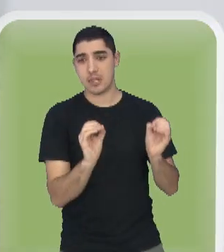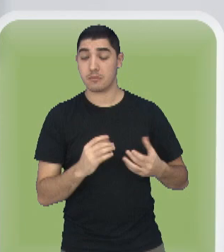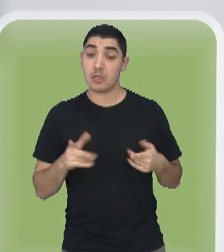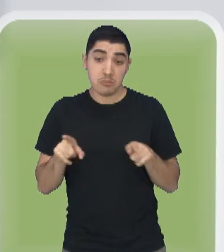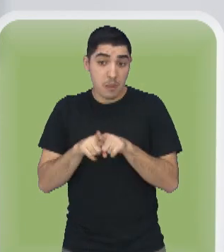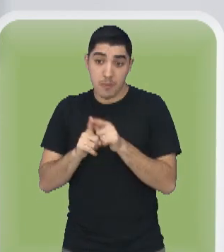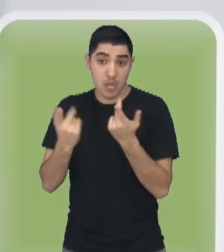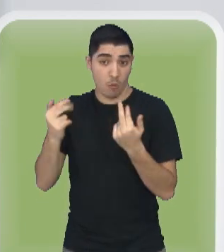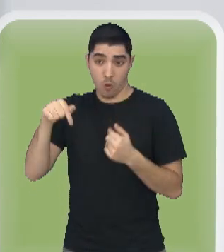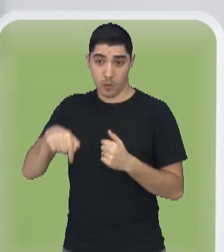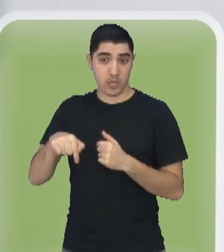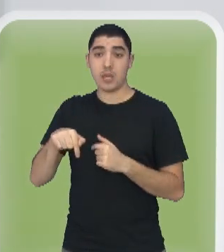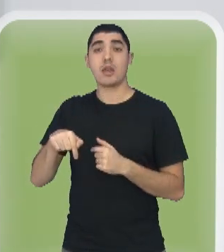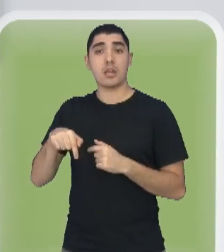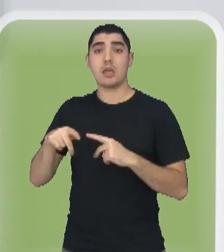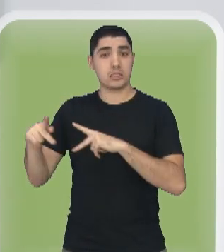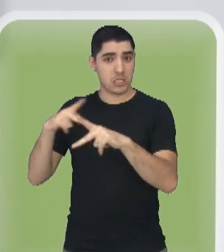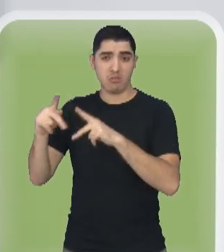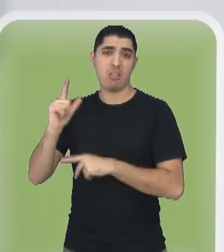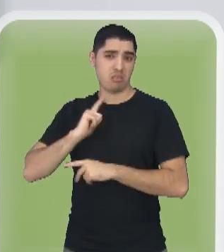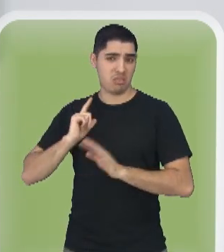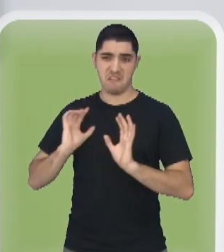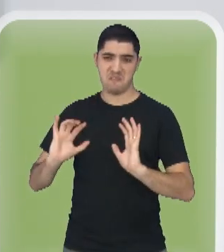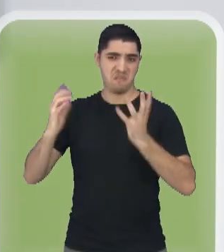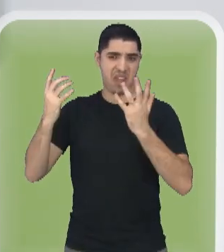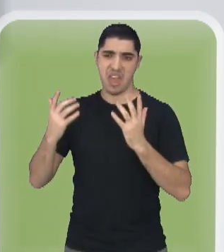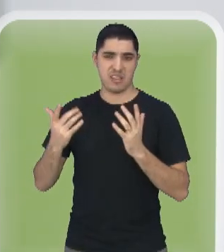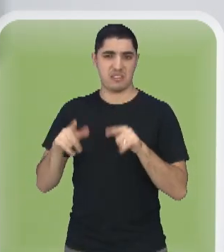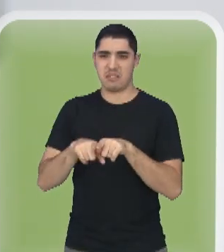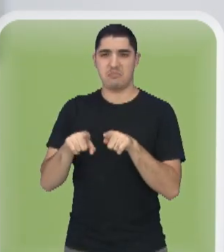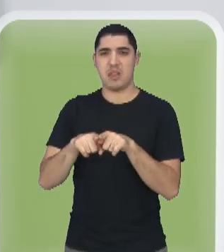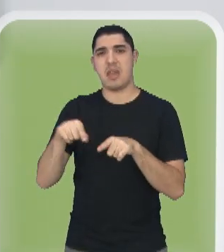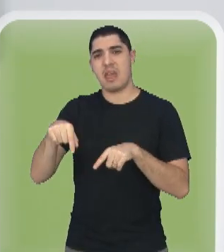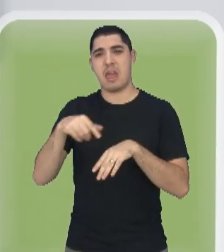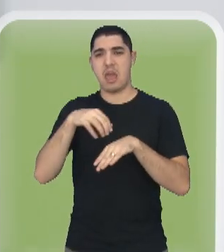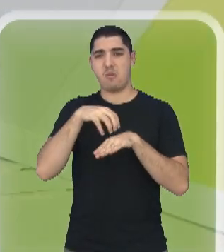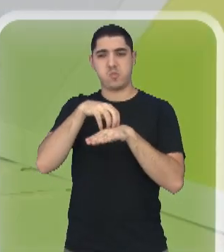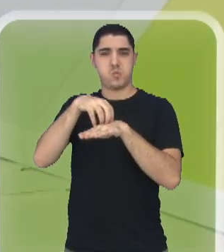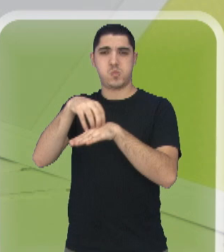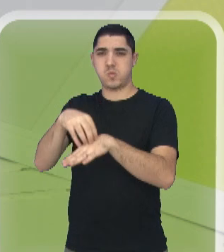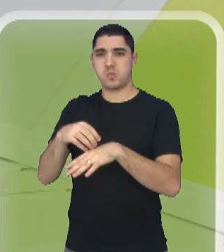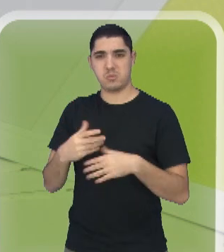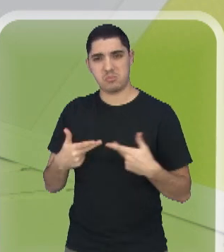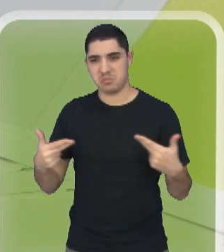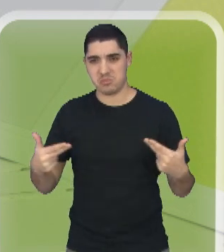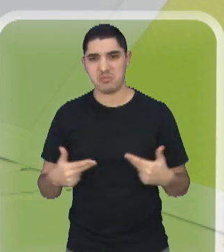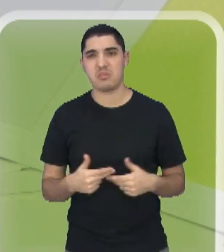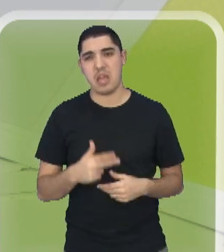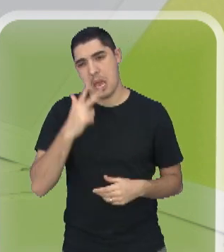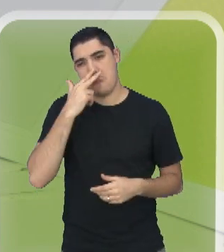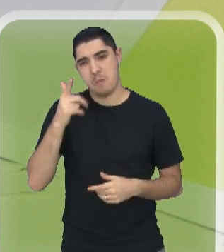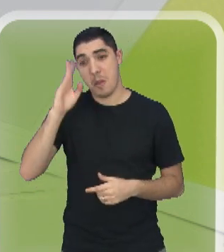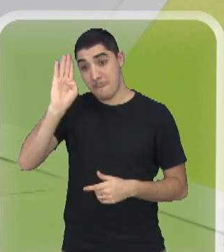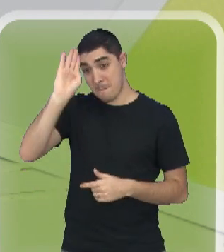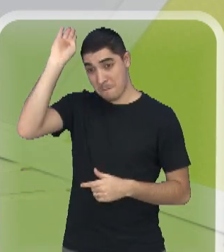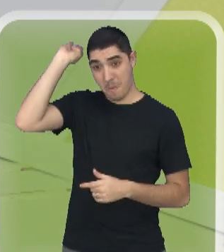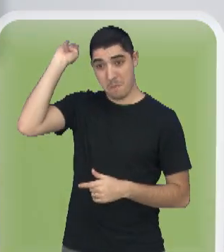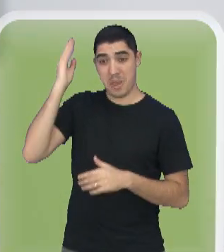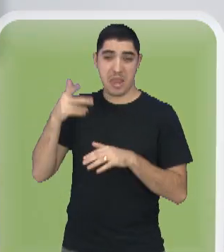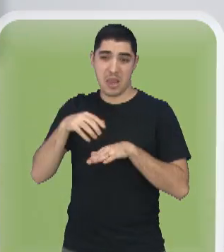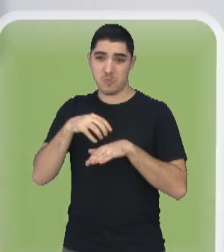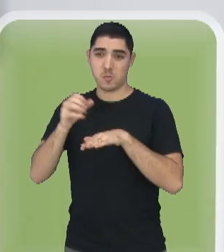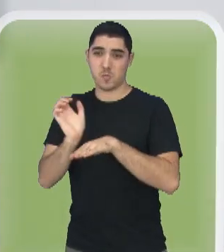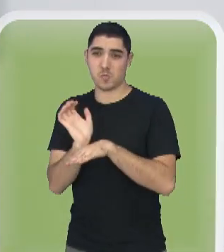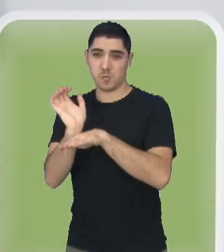José também vai ter, né? Provavelmente deve ter alguma desfile, coisa. Desfile, sei lá, desfile pela cidade, você vai acompanhar, inclusive, né? Lá no corpo do caminhão de bombeiro, aquela coisa toda. Vamos ver, se eu